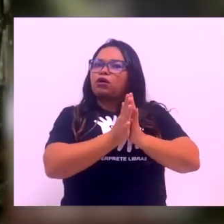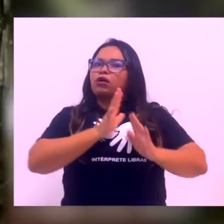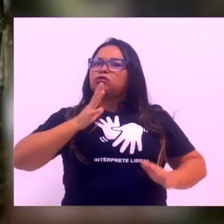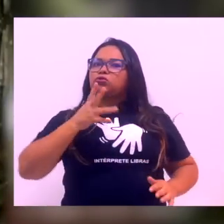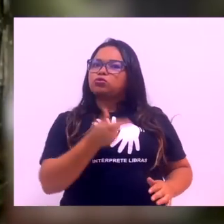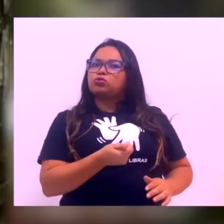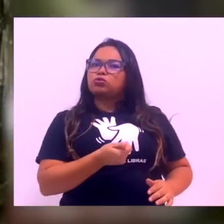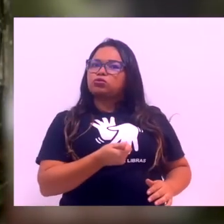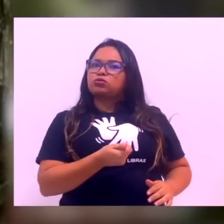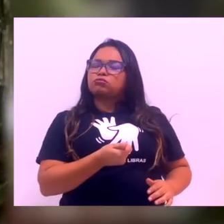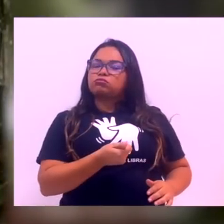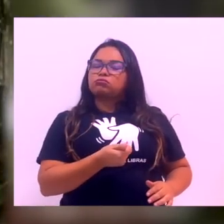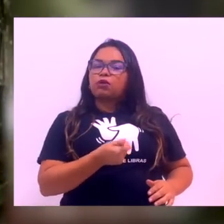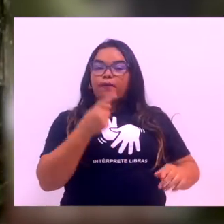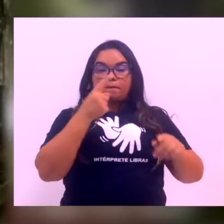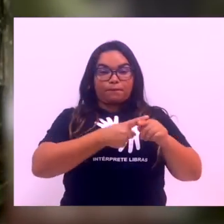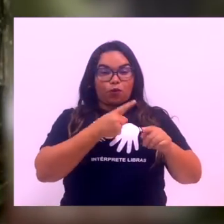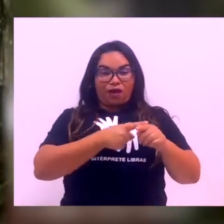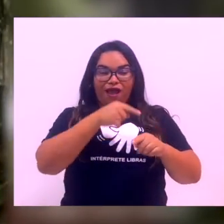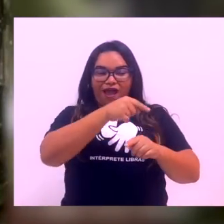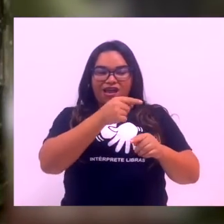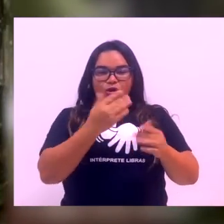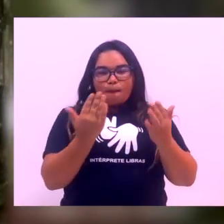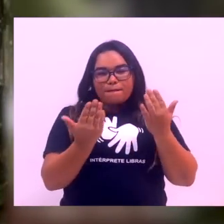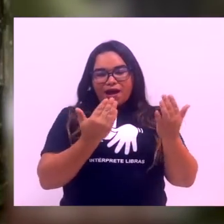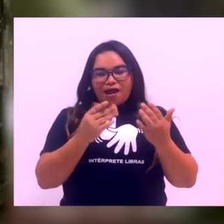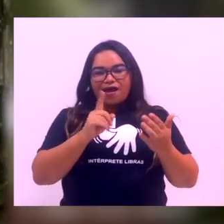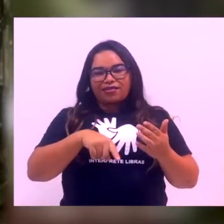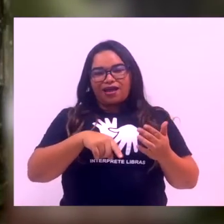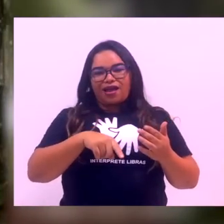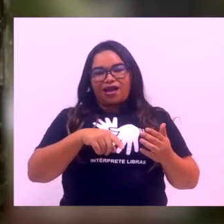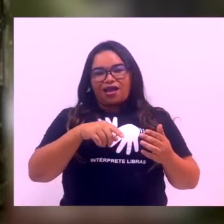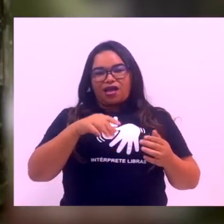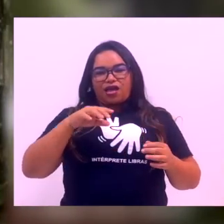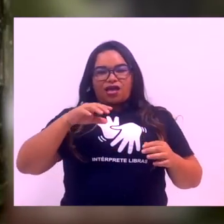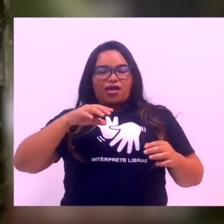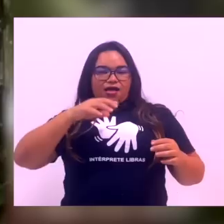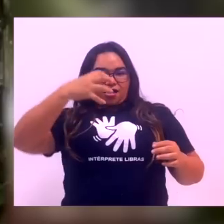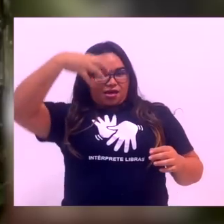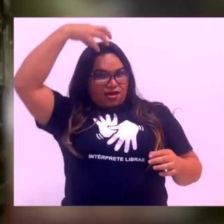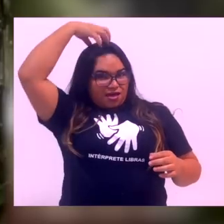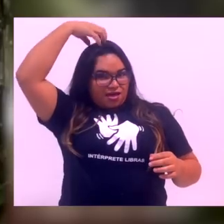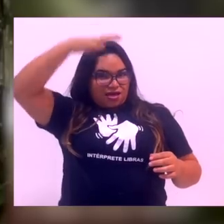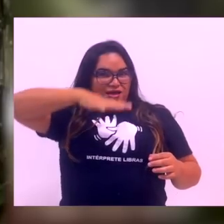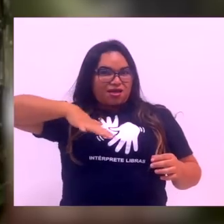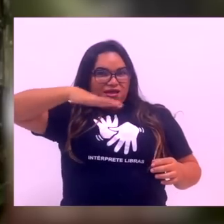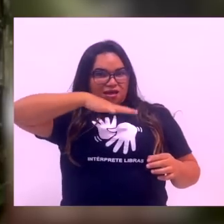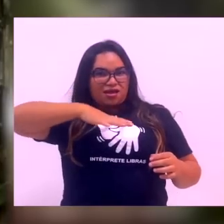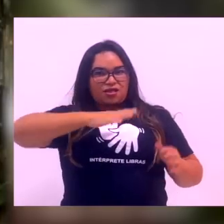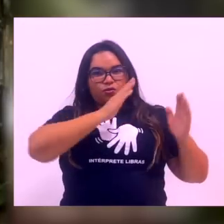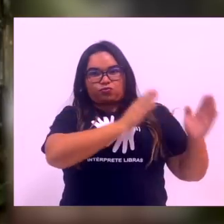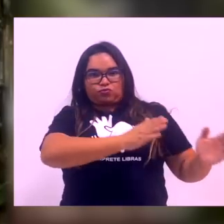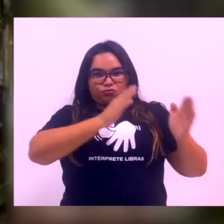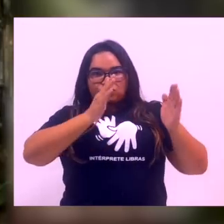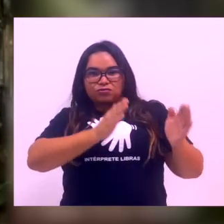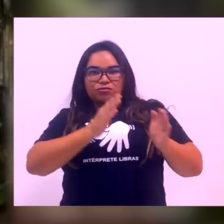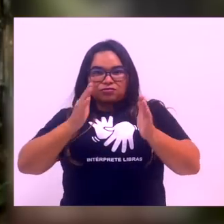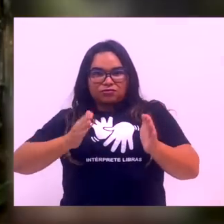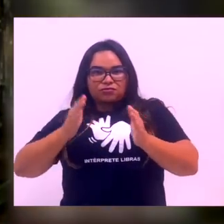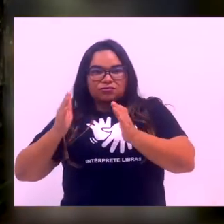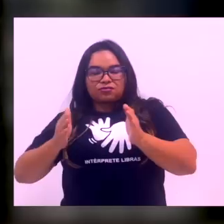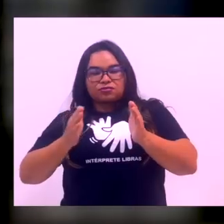que, então, que tudo é destruído quando a pedra atinge apenas os pés? Vejam vocês, se esses reinos ocorrem um depois do